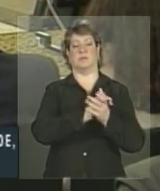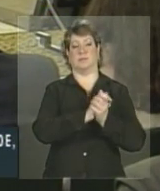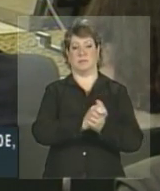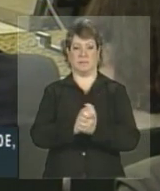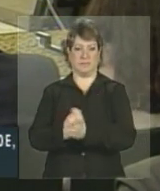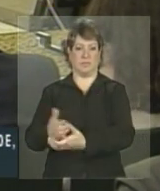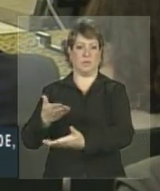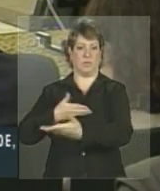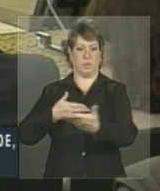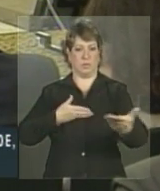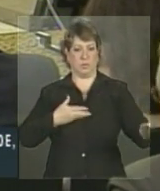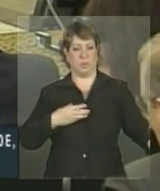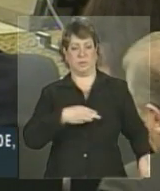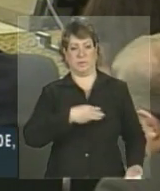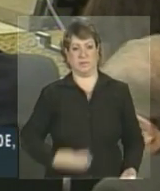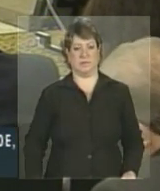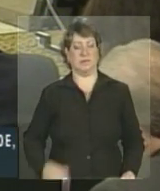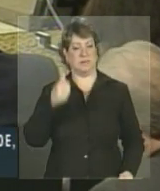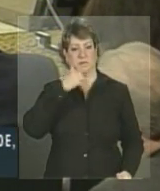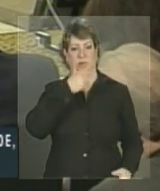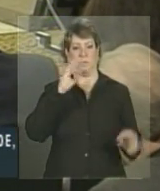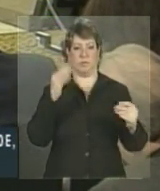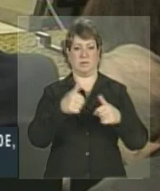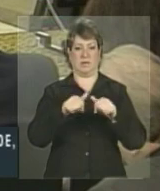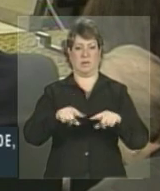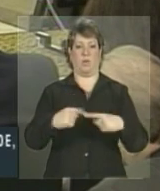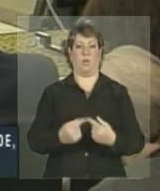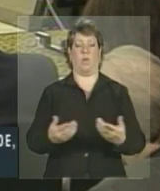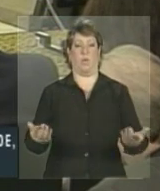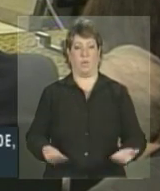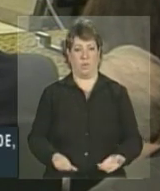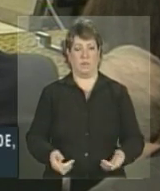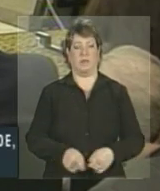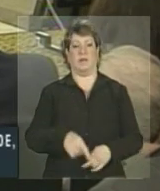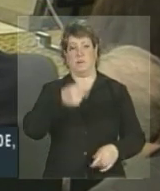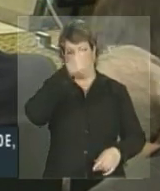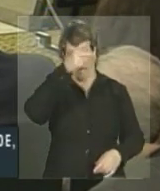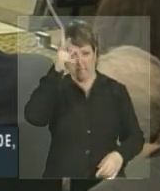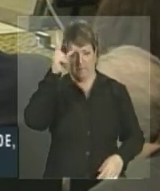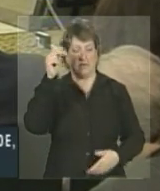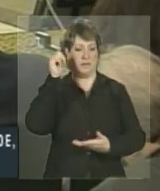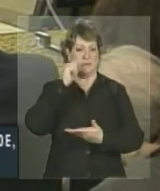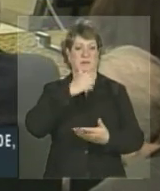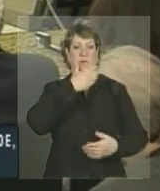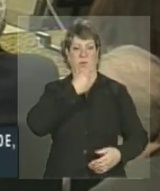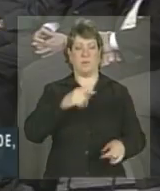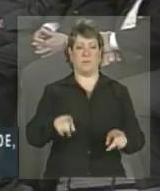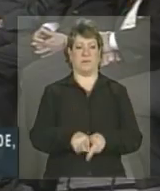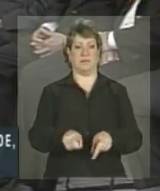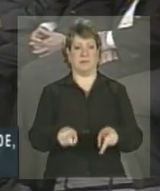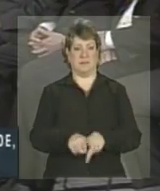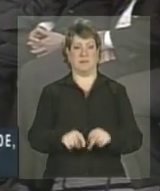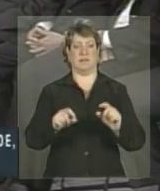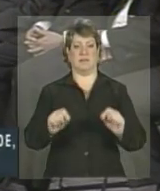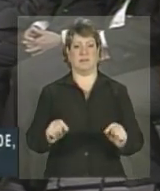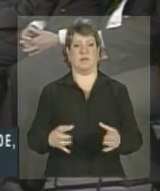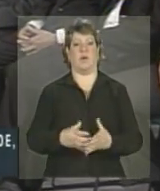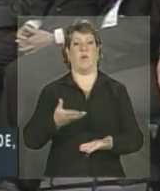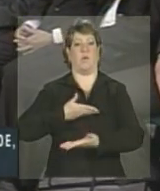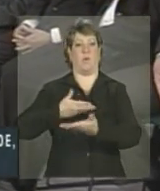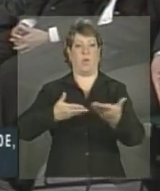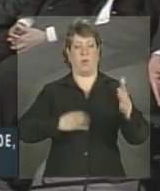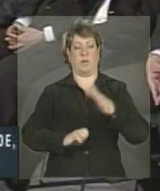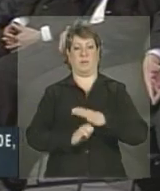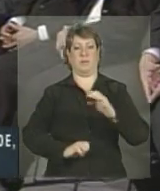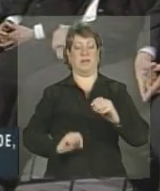todos os colegas ministros e ministras aqui presentes, prefeitos, prefeitas, colegas da imprensa,